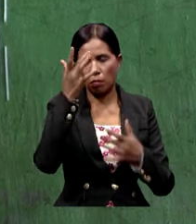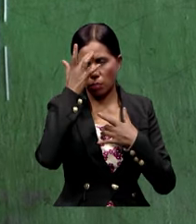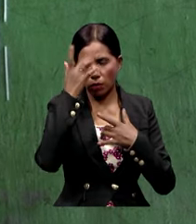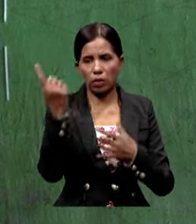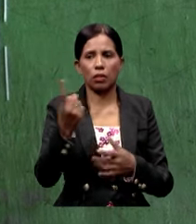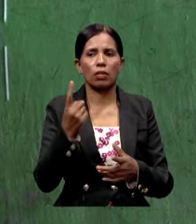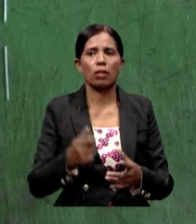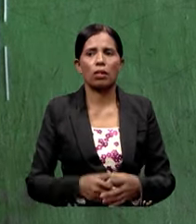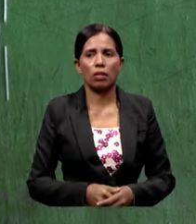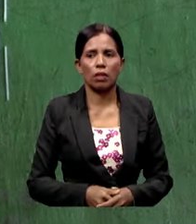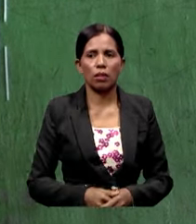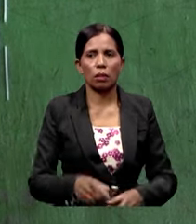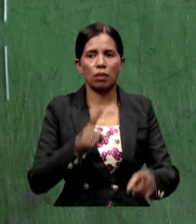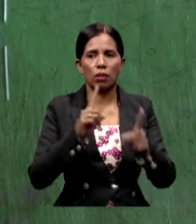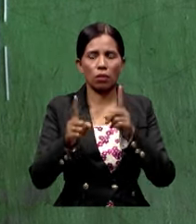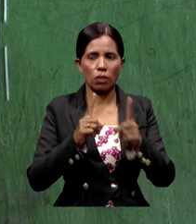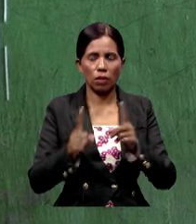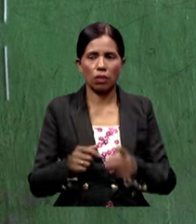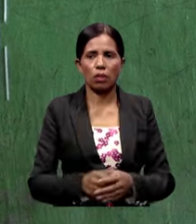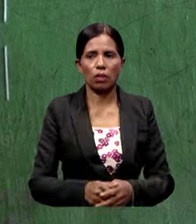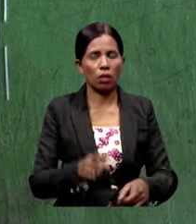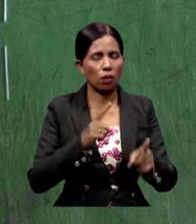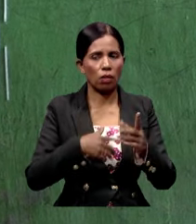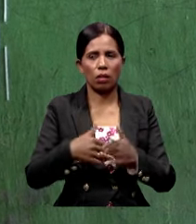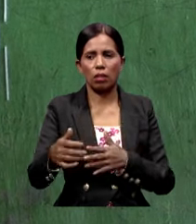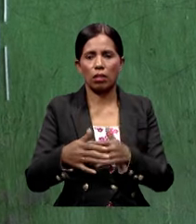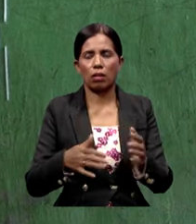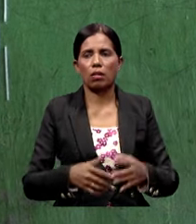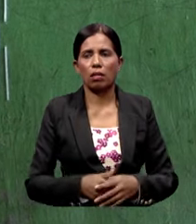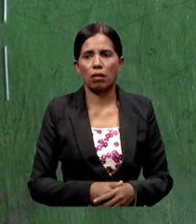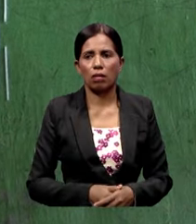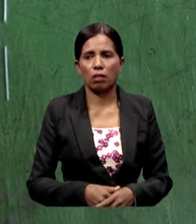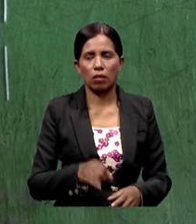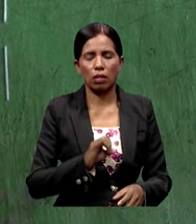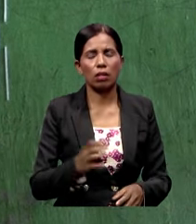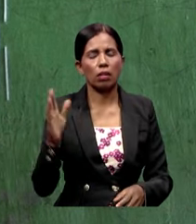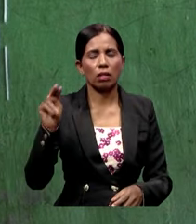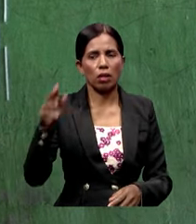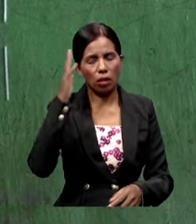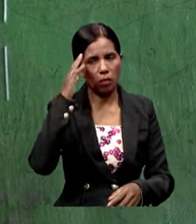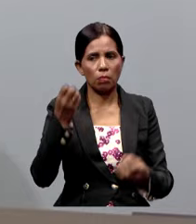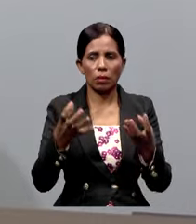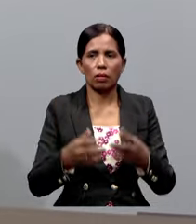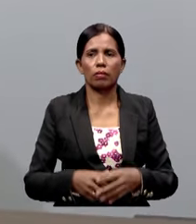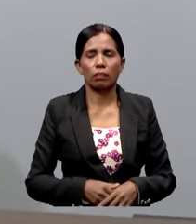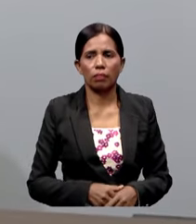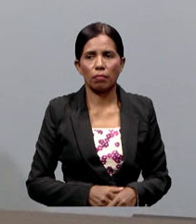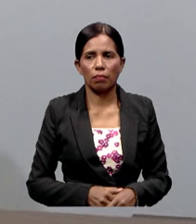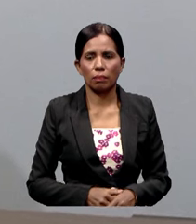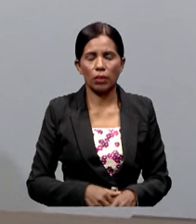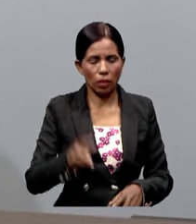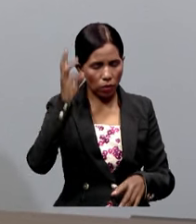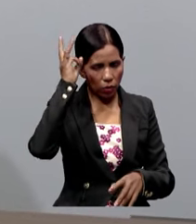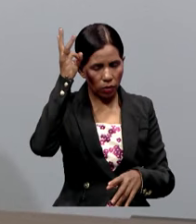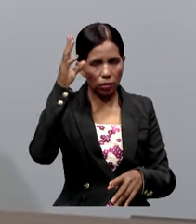ni kulir rung kranga mang se mana se ni kulir rung kranga de ti ni hanu imbarak la tente fat Ho preocupação